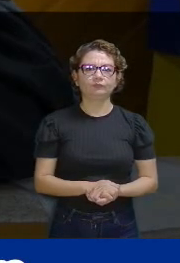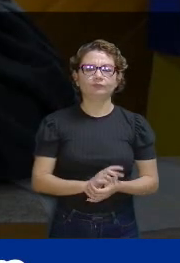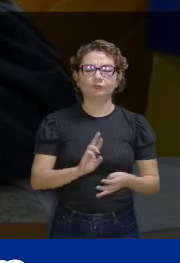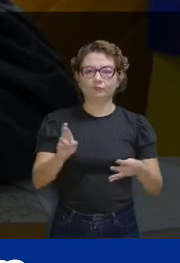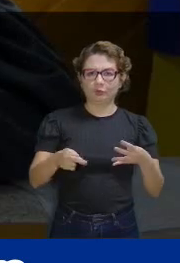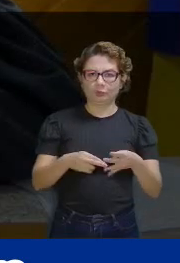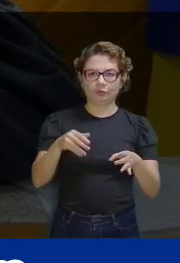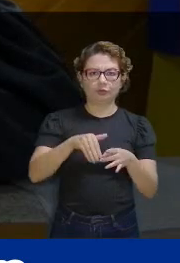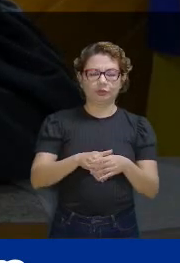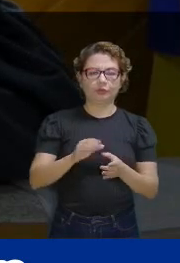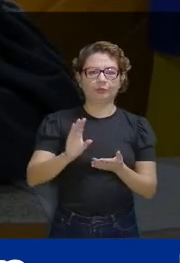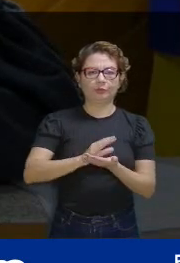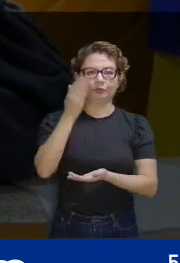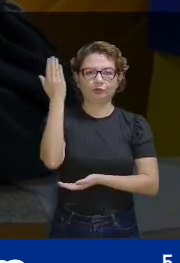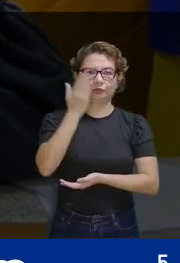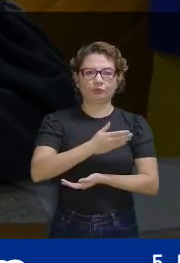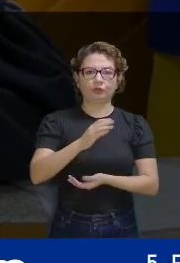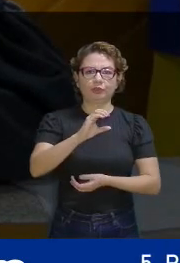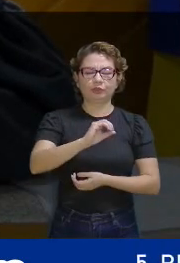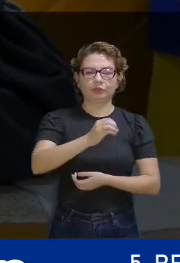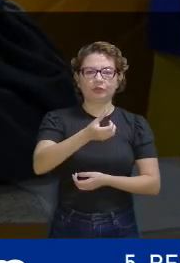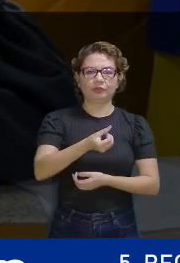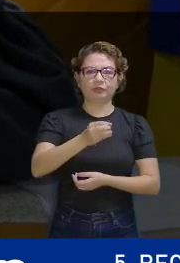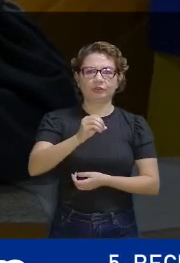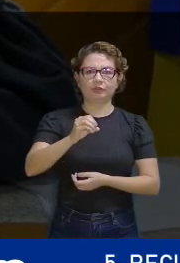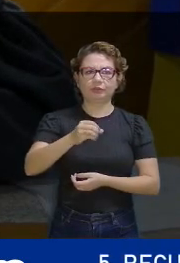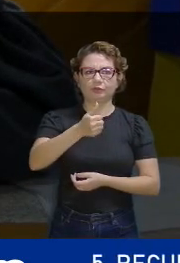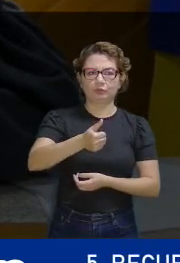Recurso eleitoral na prestação de contas